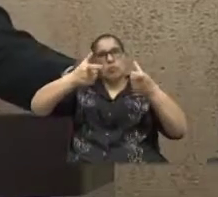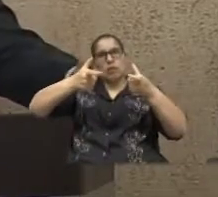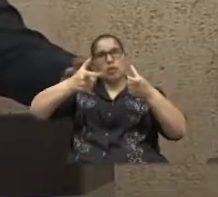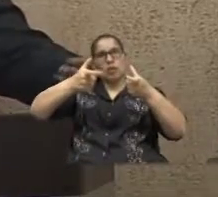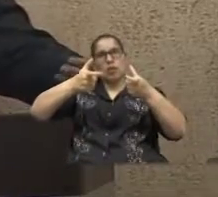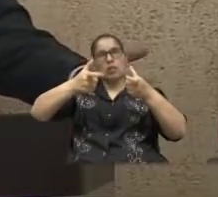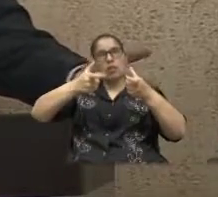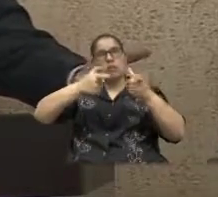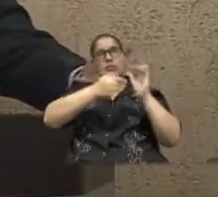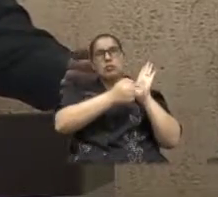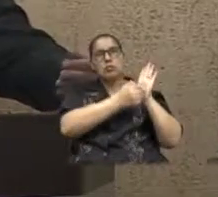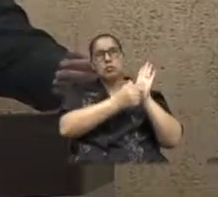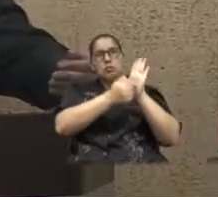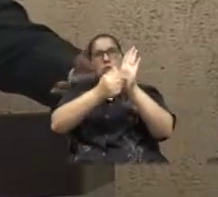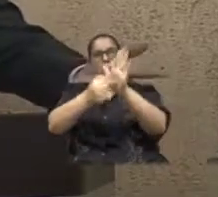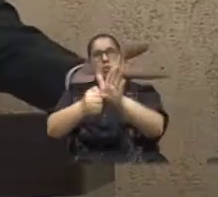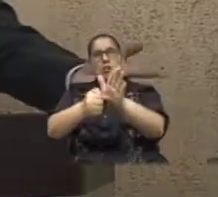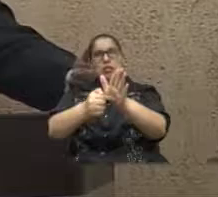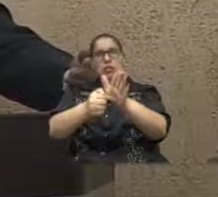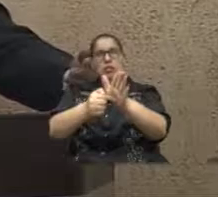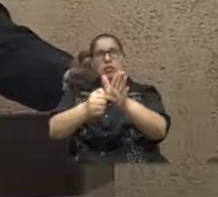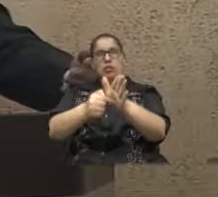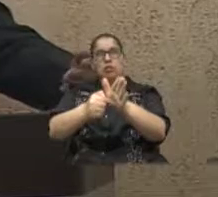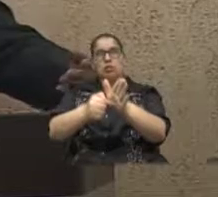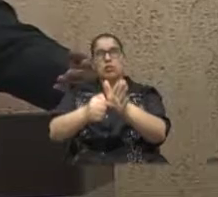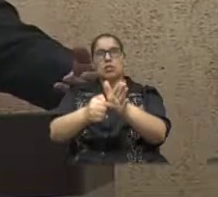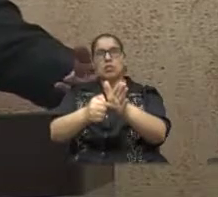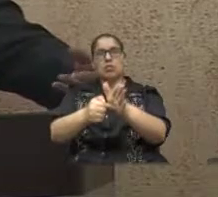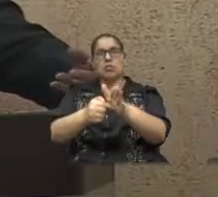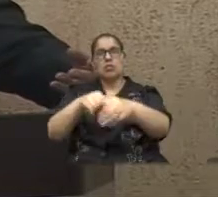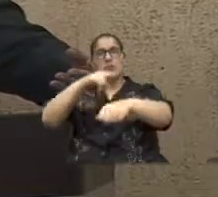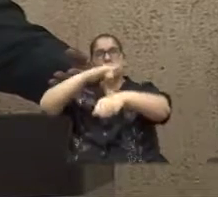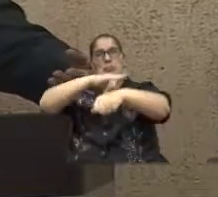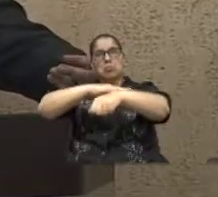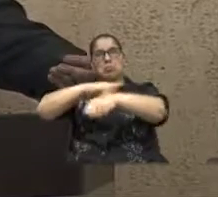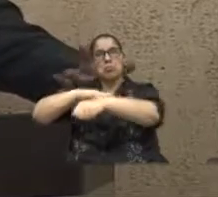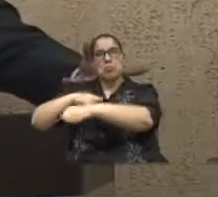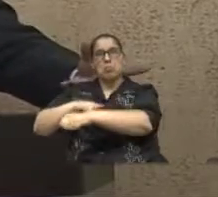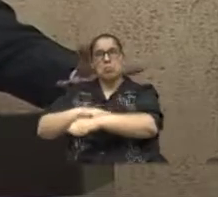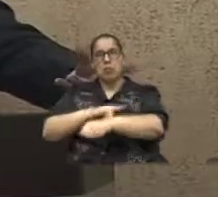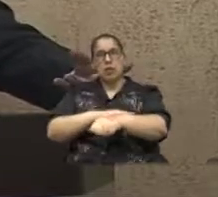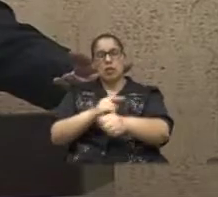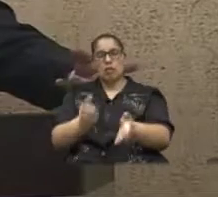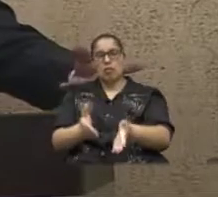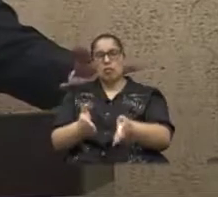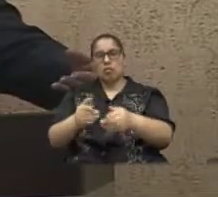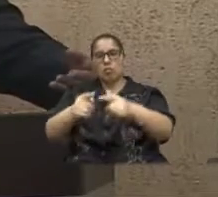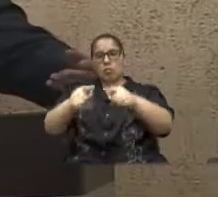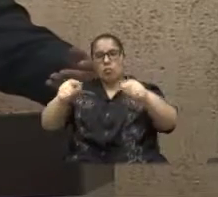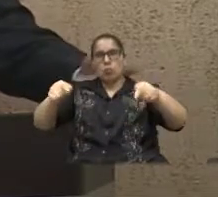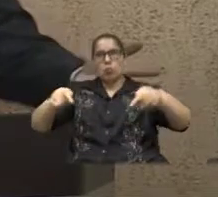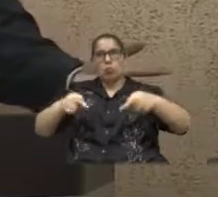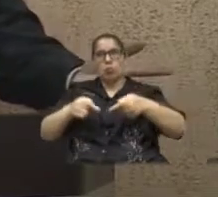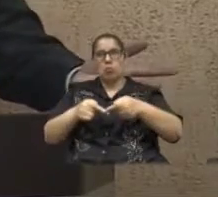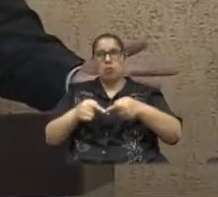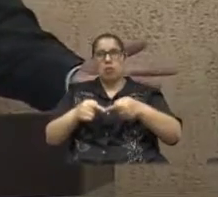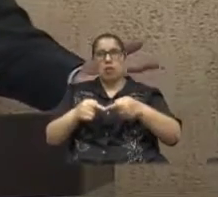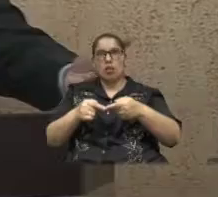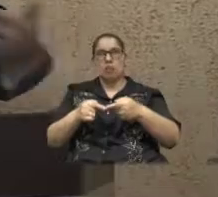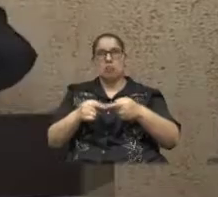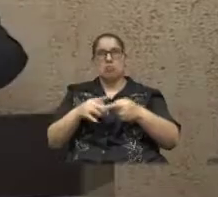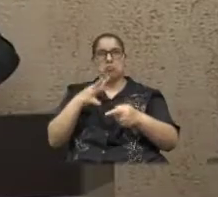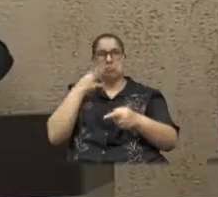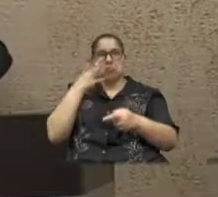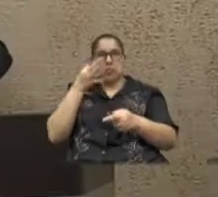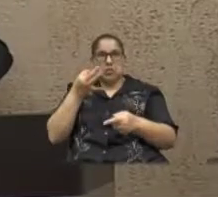aonde lá tinha um vaso, uma latrina de banheiro com alguns desenhos e chamaram aquilo lá